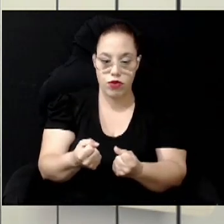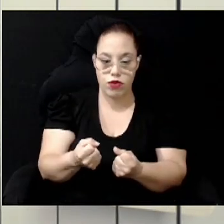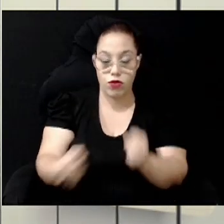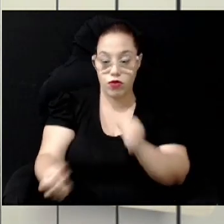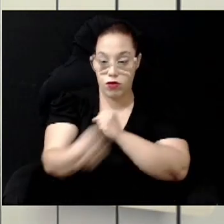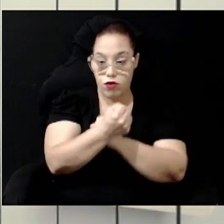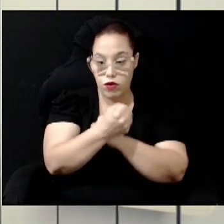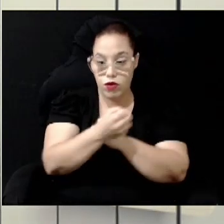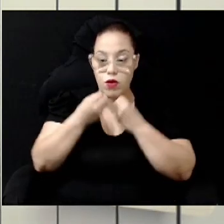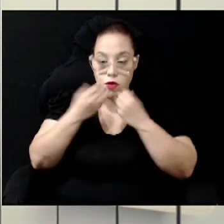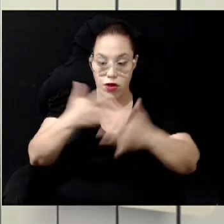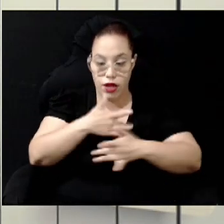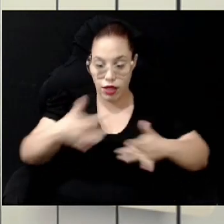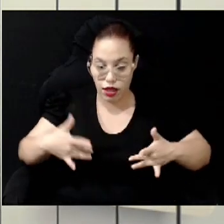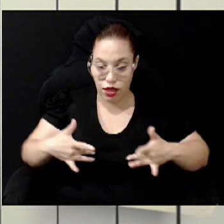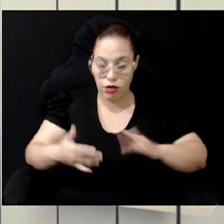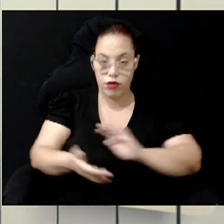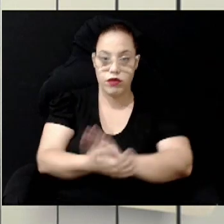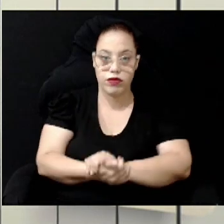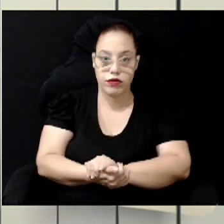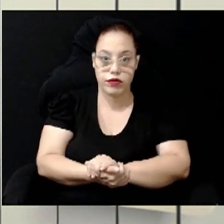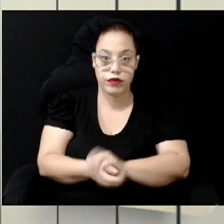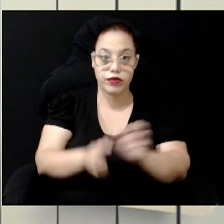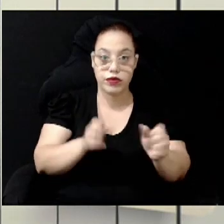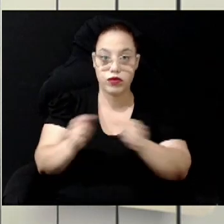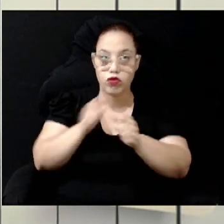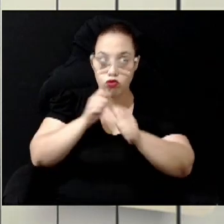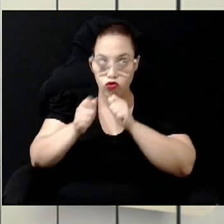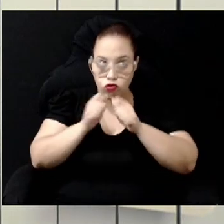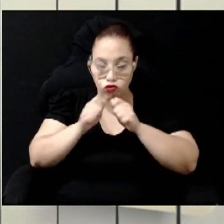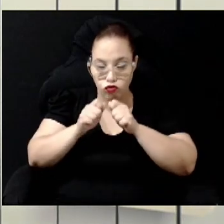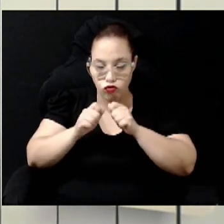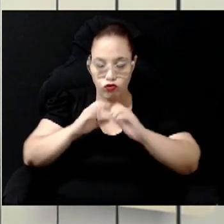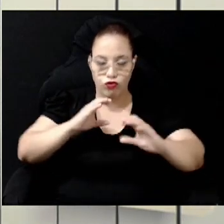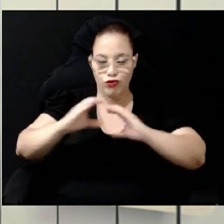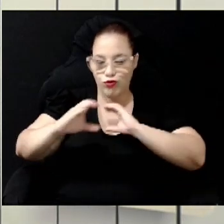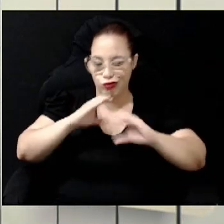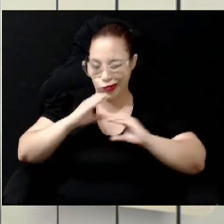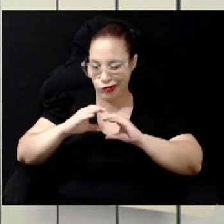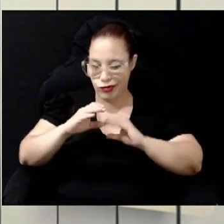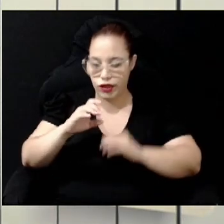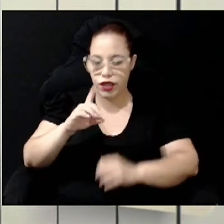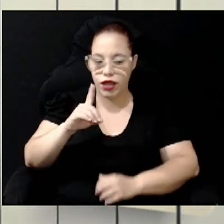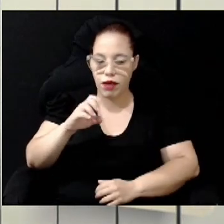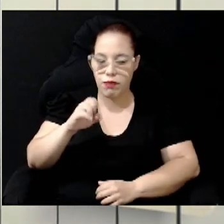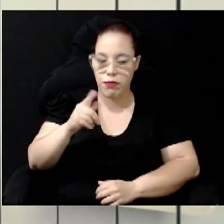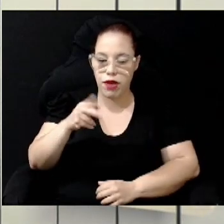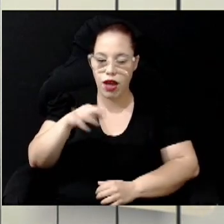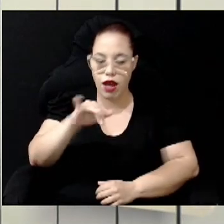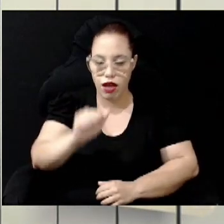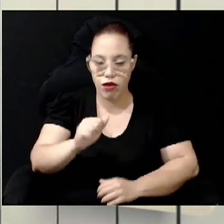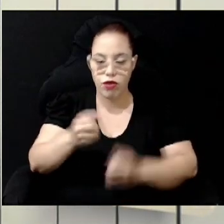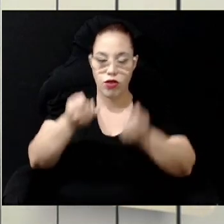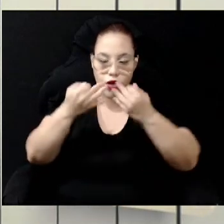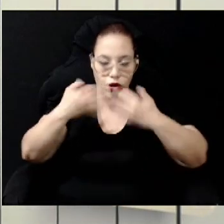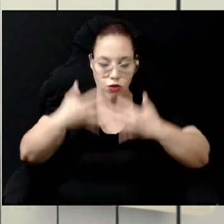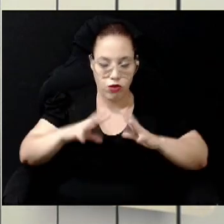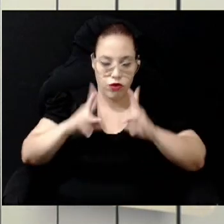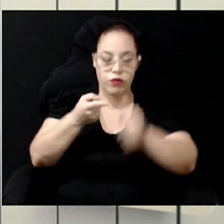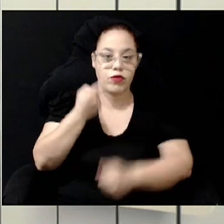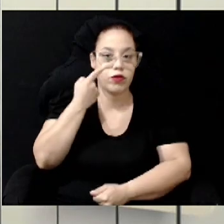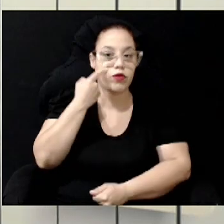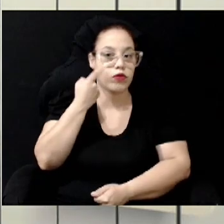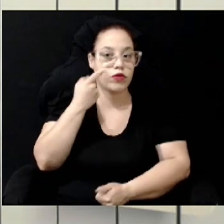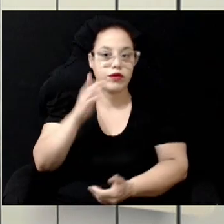Bem-Estar Animal? A nossa equipe conversou com o coordenador do DPBEA, que nos explicou tudo. Confira na reportagem.